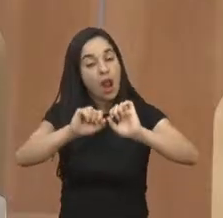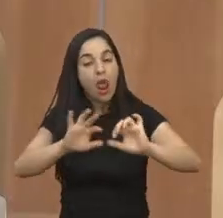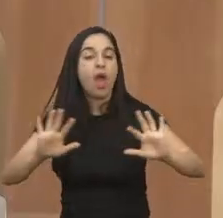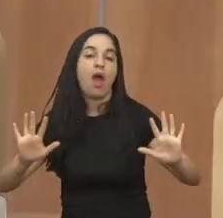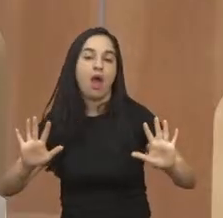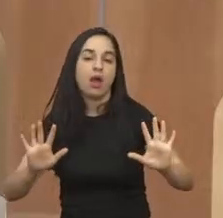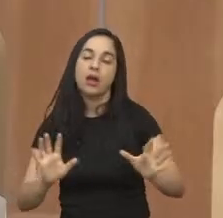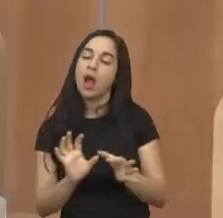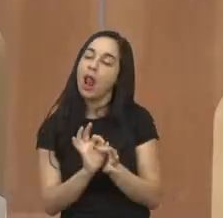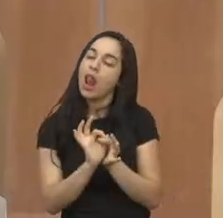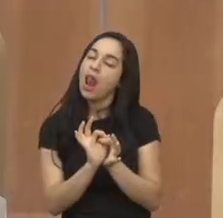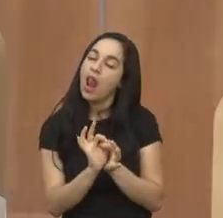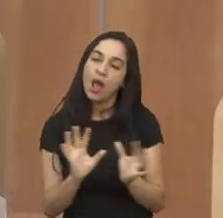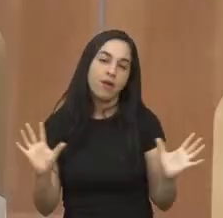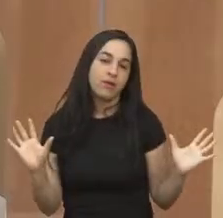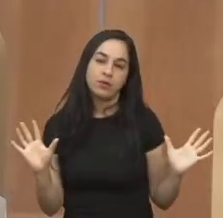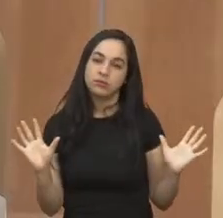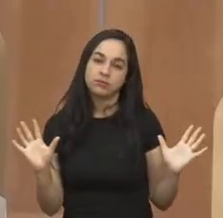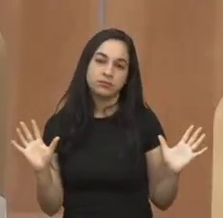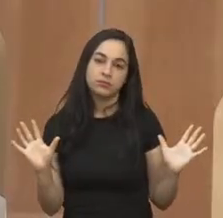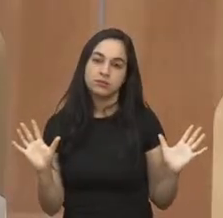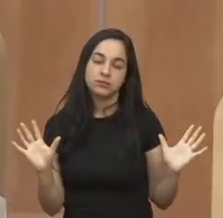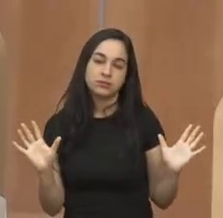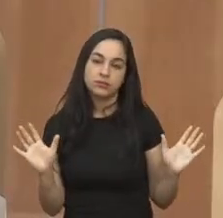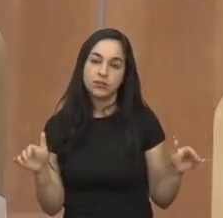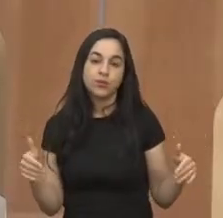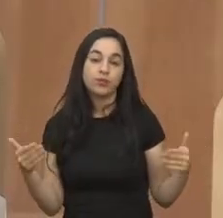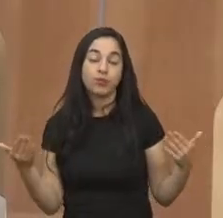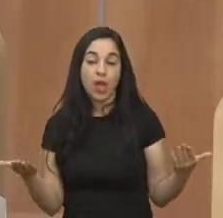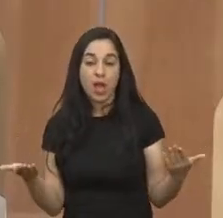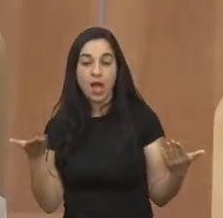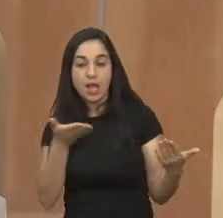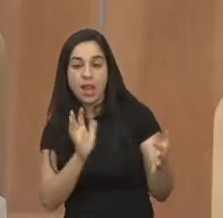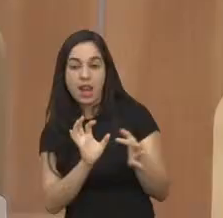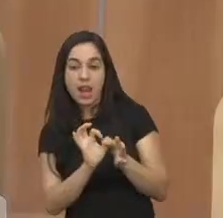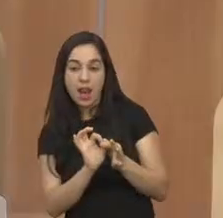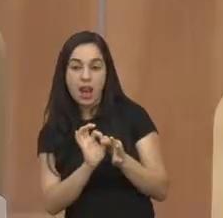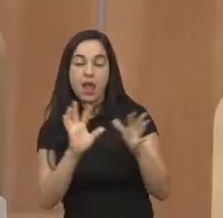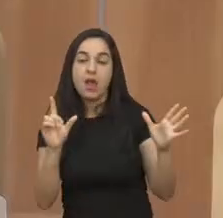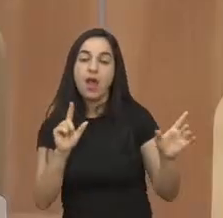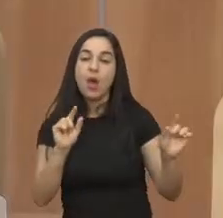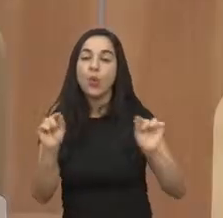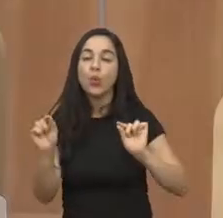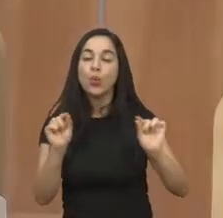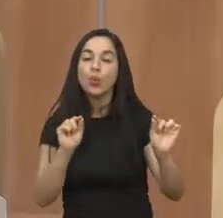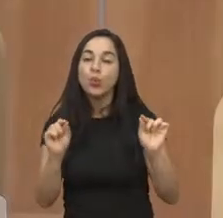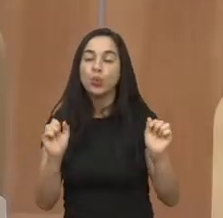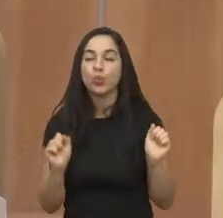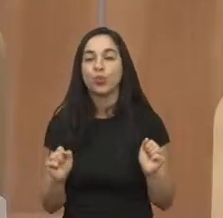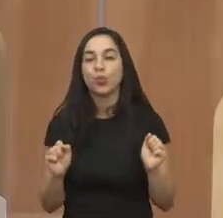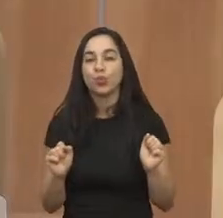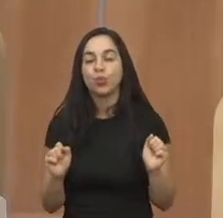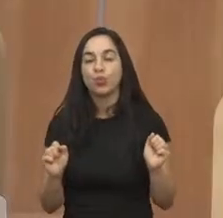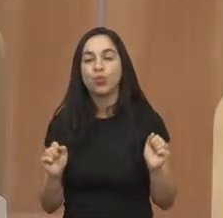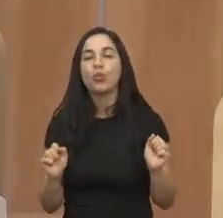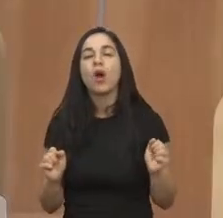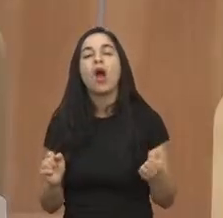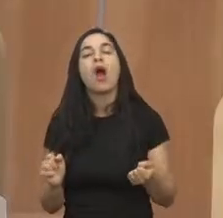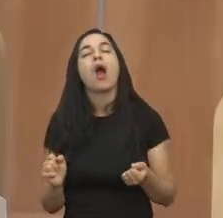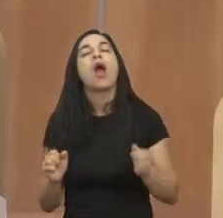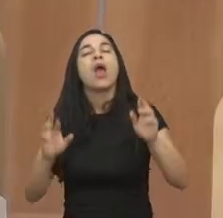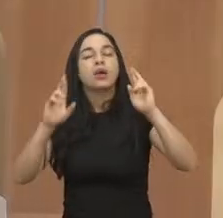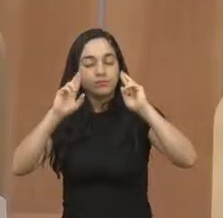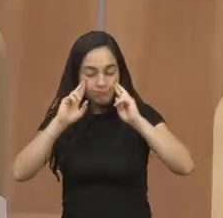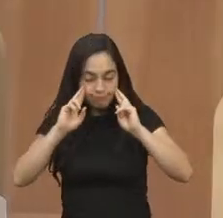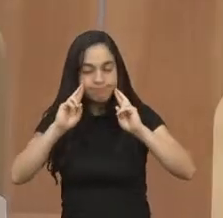a liberdade. E essa liberdade, para mim, é o grande ato de